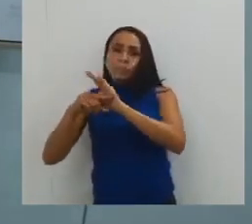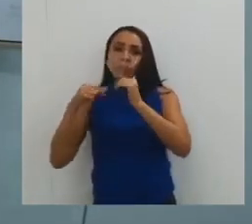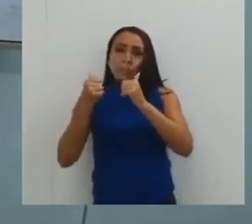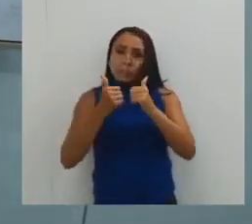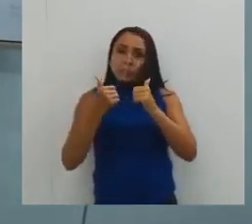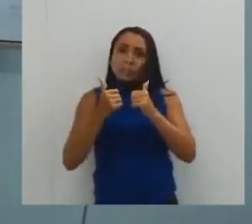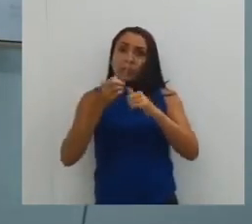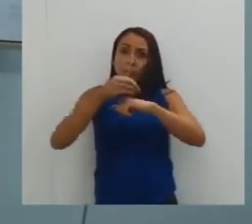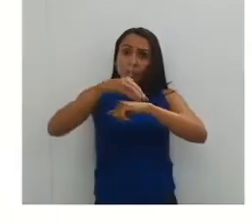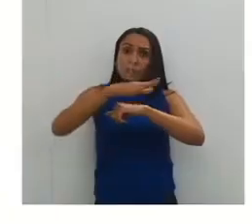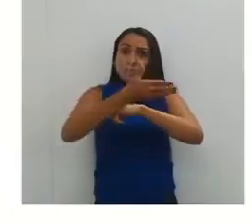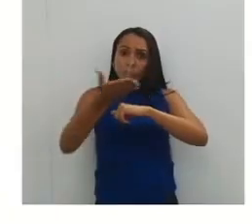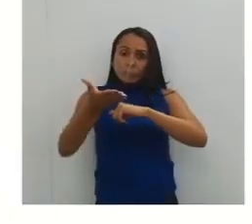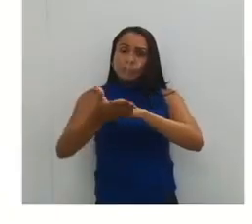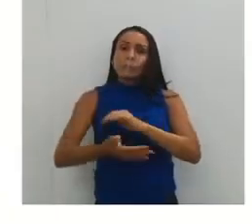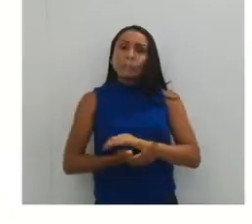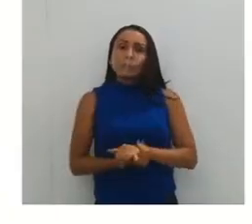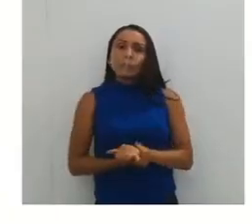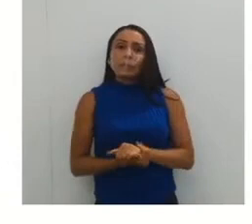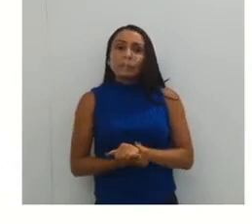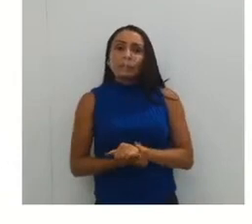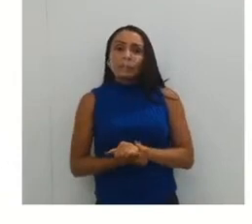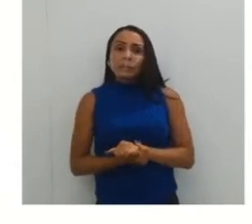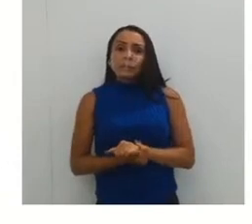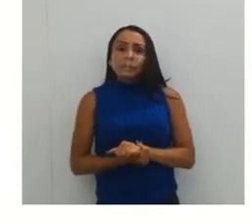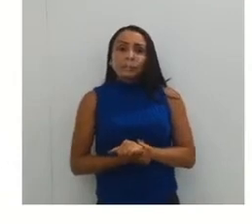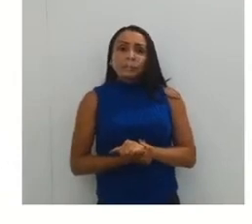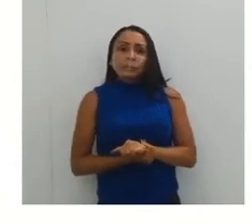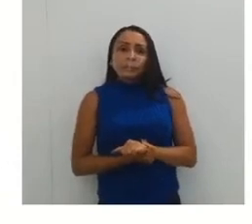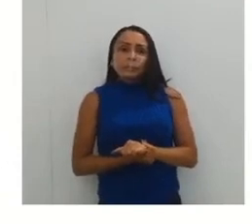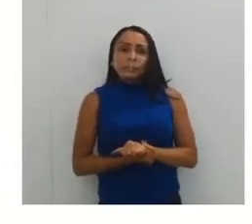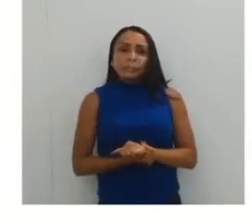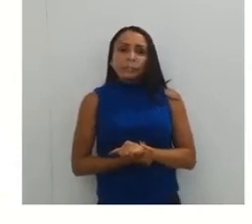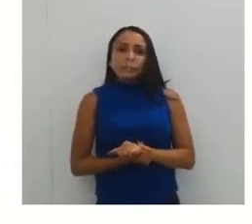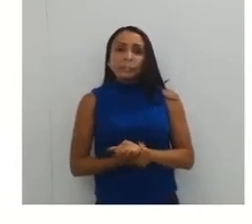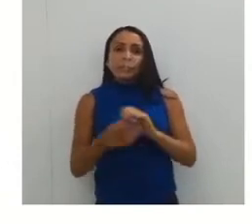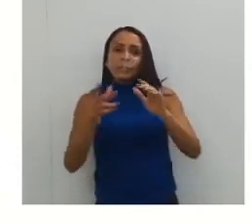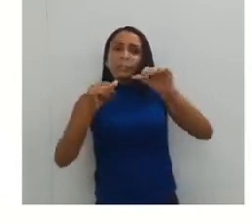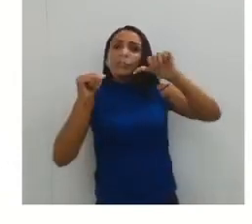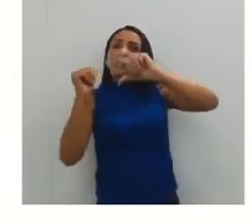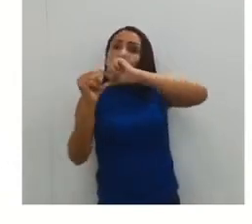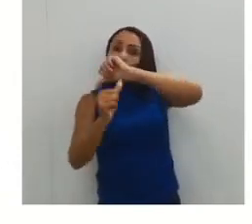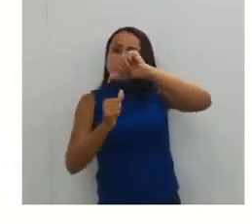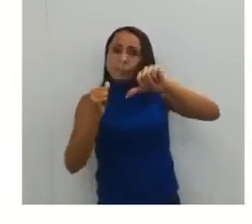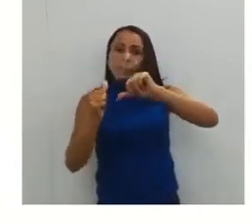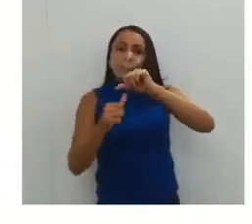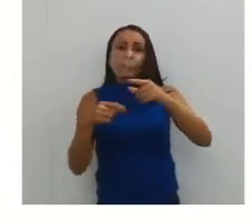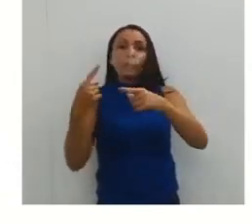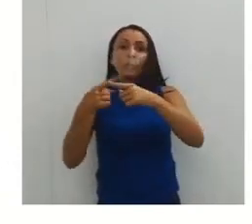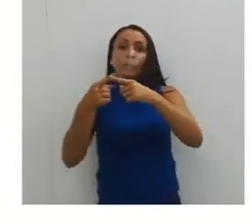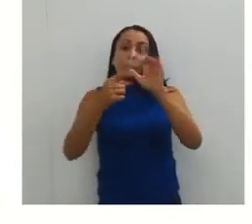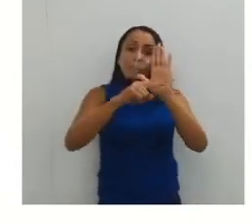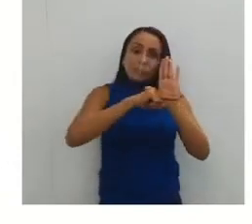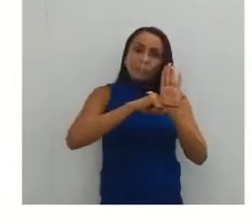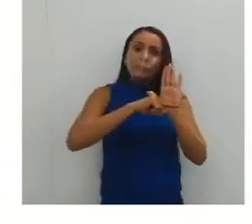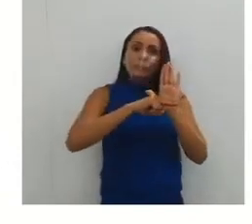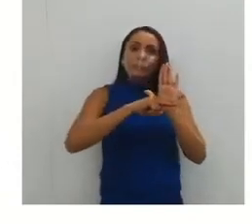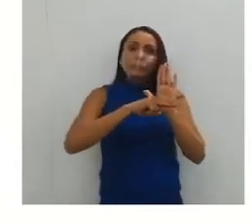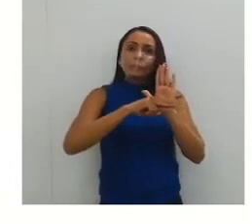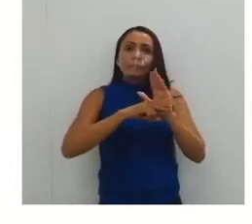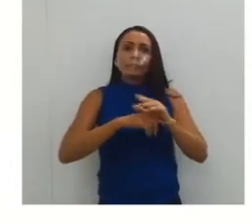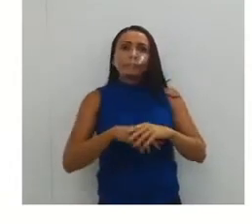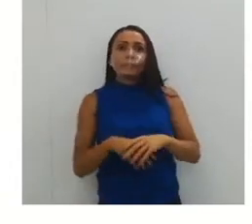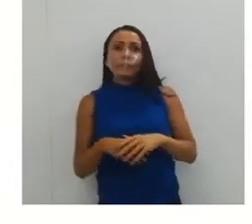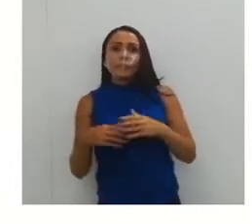é a dicasinha. Então, ó, vamos ver a continuação aí. Então, a gente vai alterar o sinal de dentro. Então, ó, passa a ser ó,